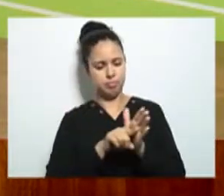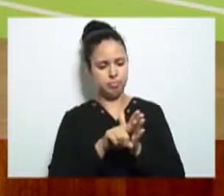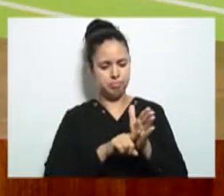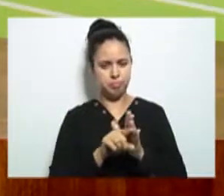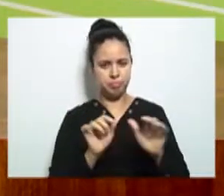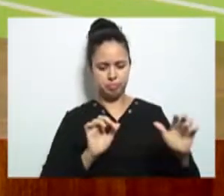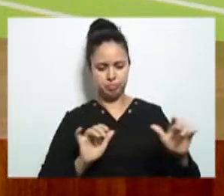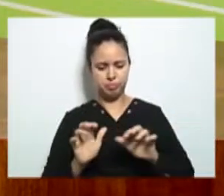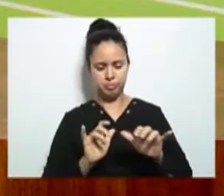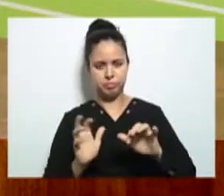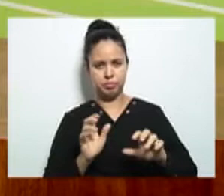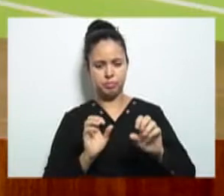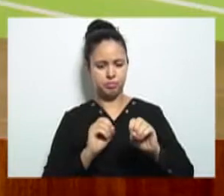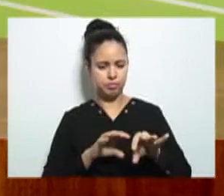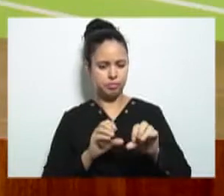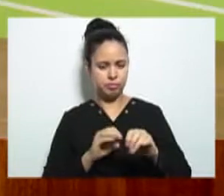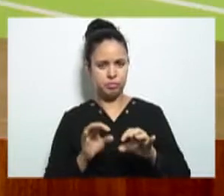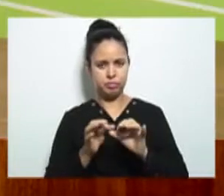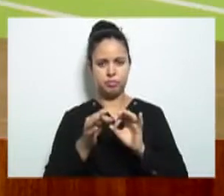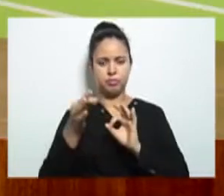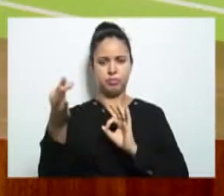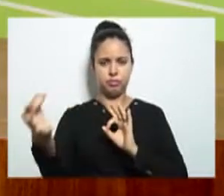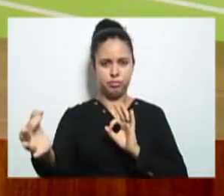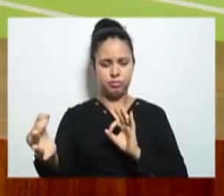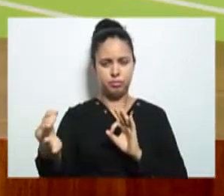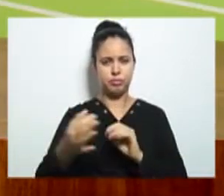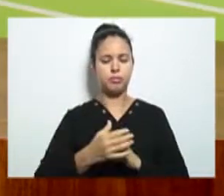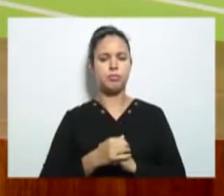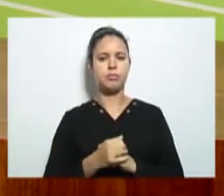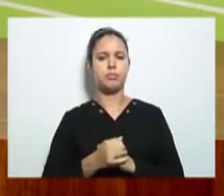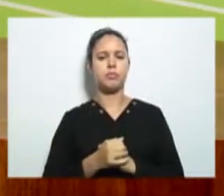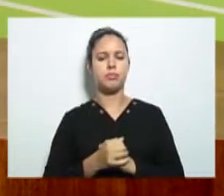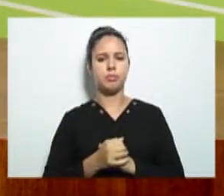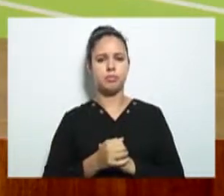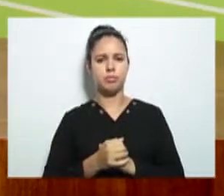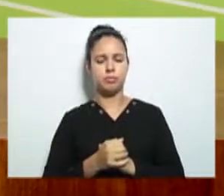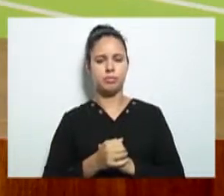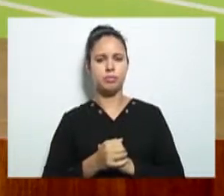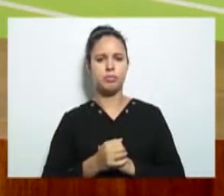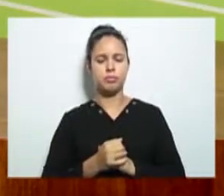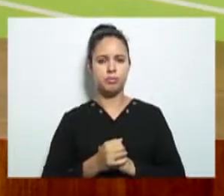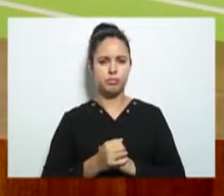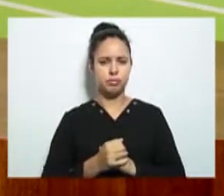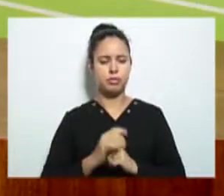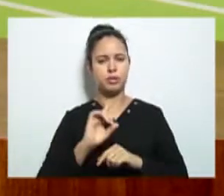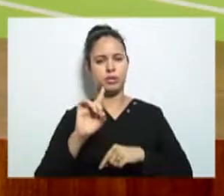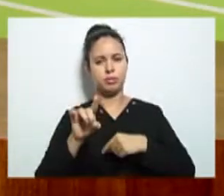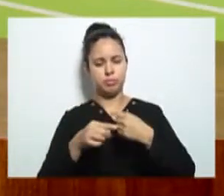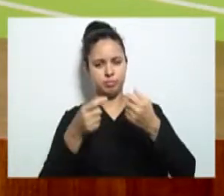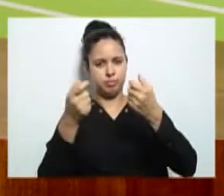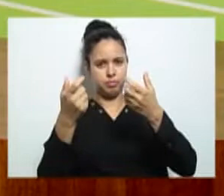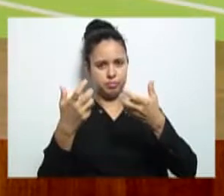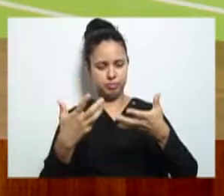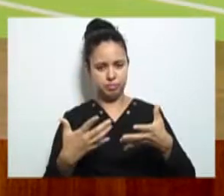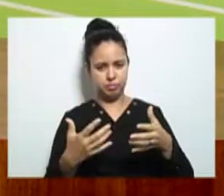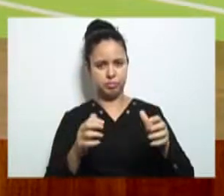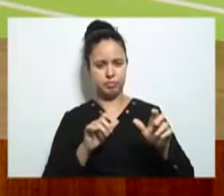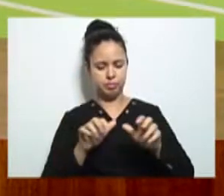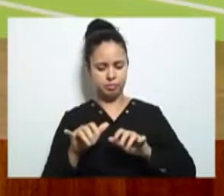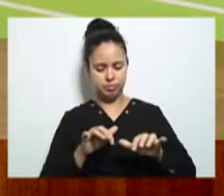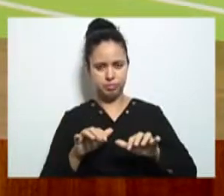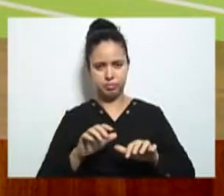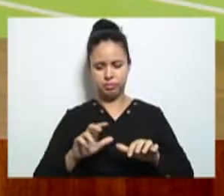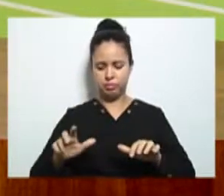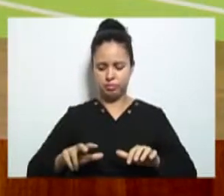lá, sobre educação à distância. Vou fazer uma pesquisa sobre educação à distância. Vou usar os periféricos de entrada, né, professor, que a gente vai falar na próxima, através do teclado, do